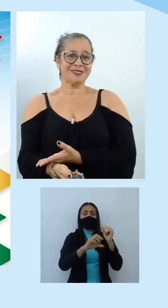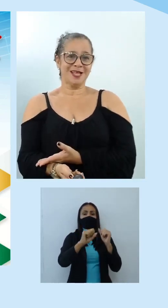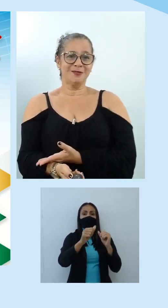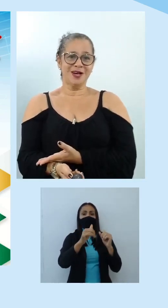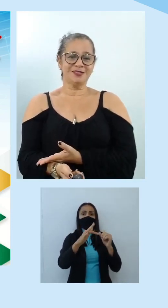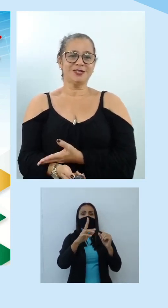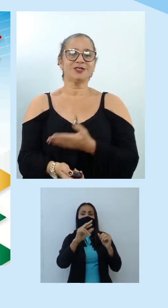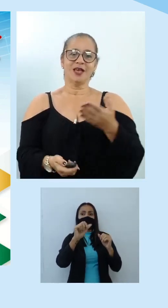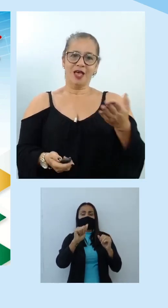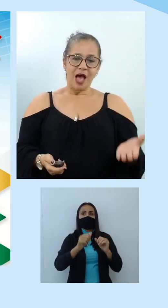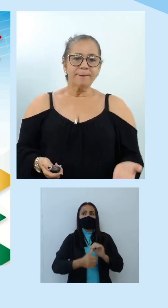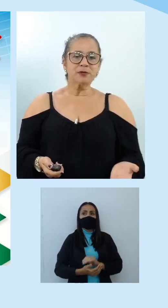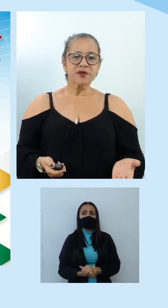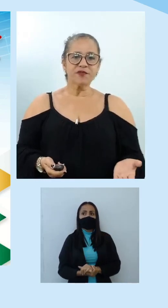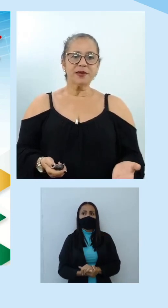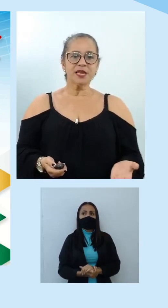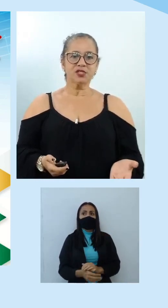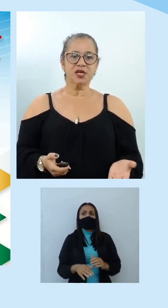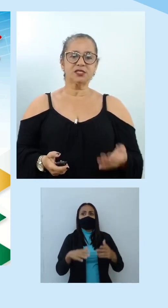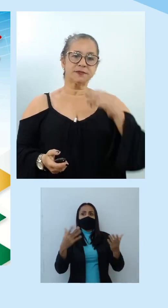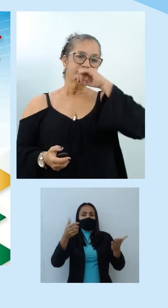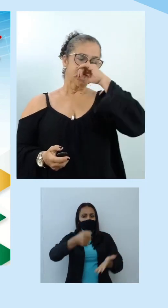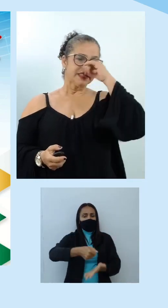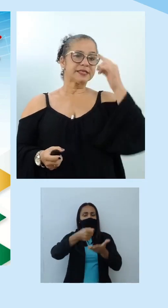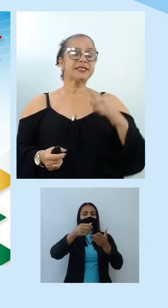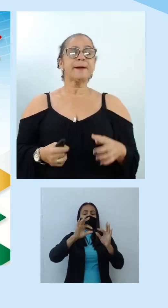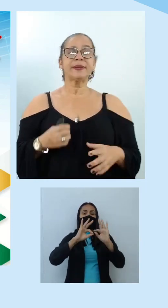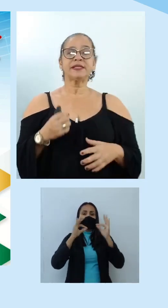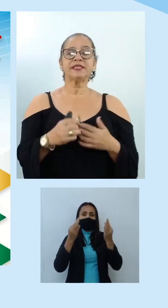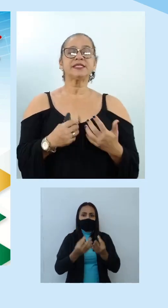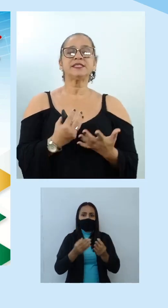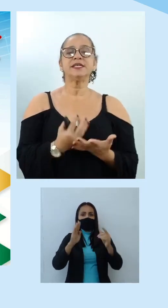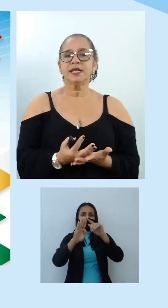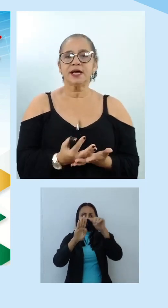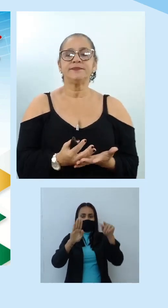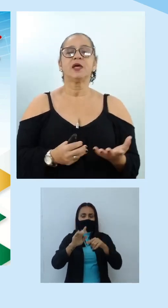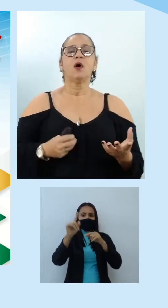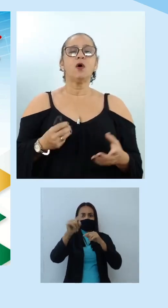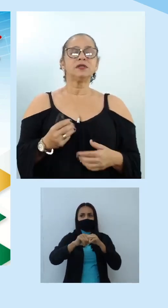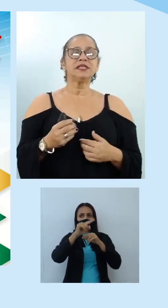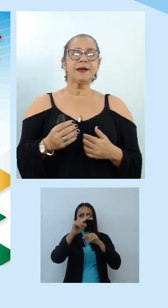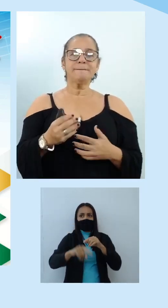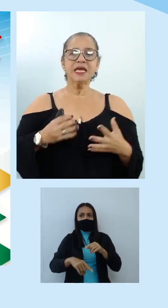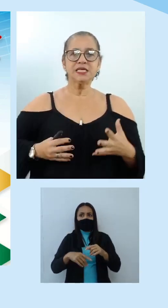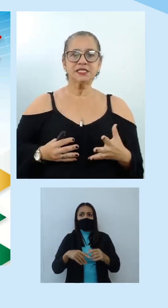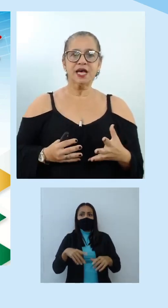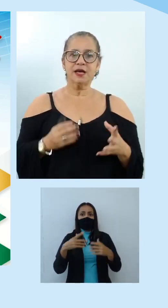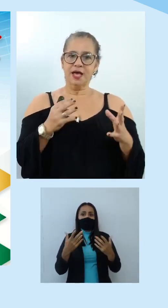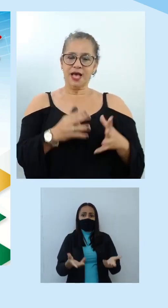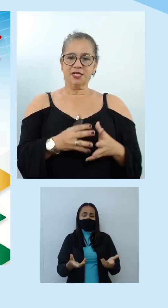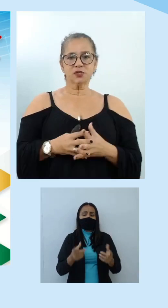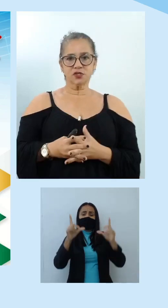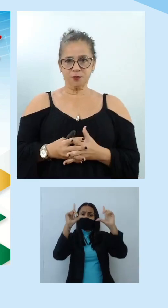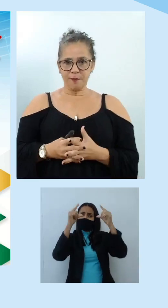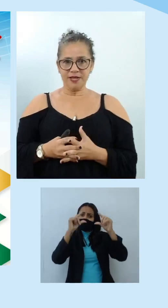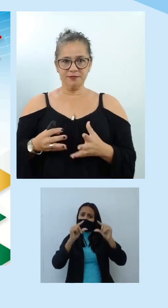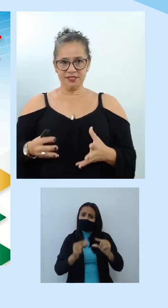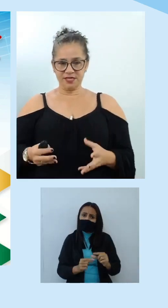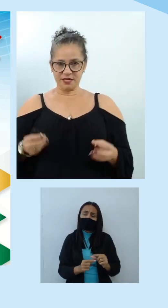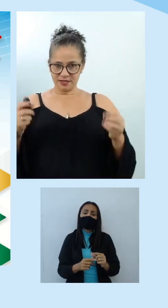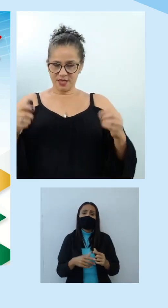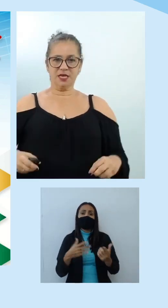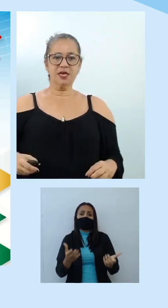tinha passado antes, a Bolsa Família, gente, tá para tentar sanar ou tentar amenizar as condições de